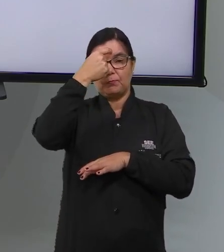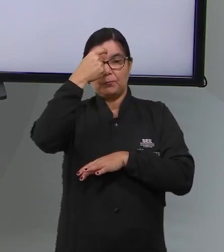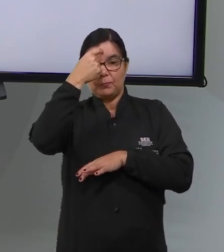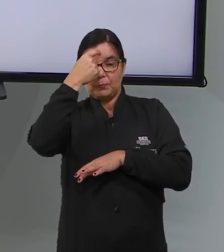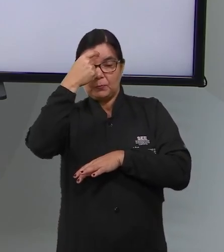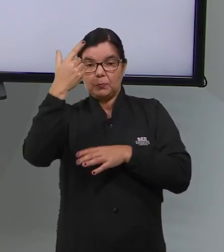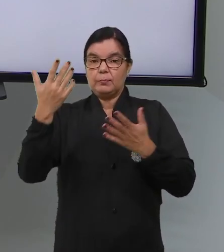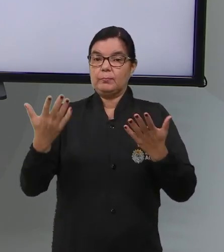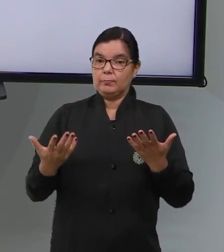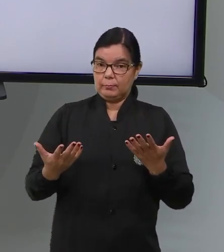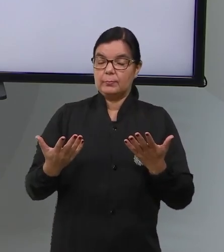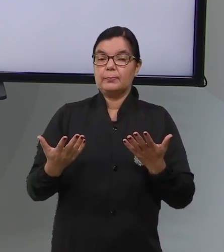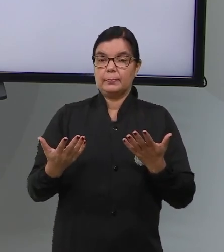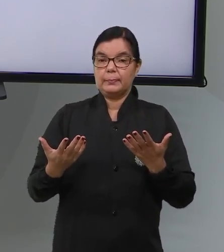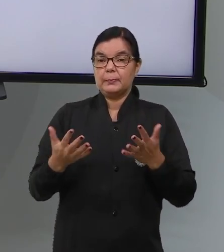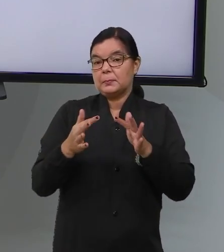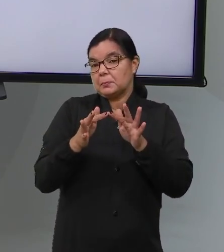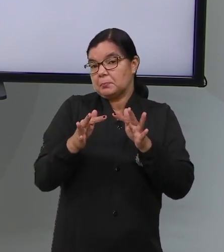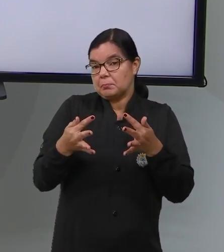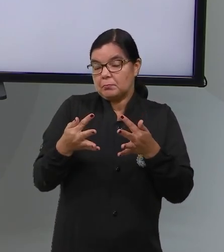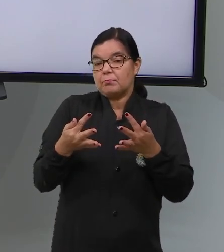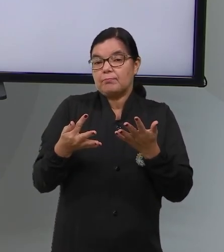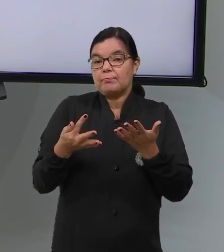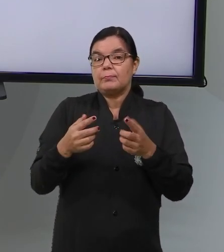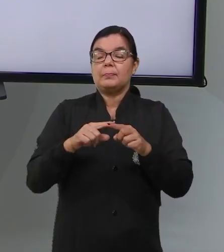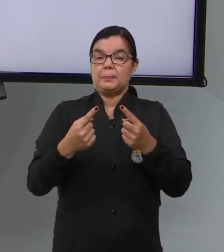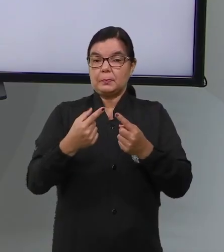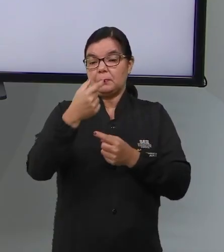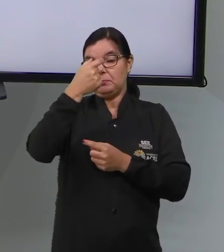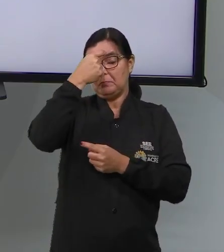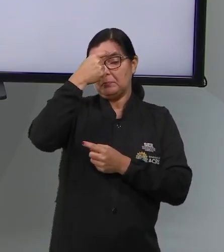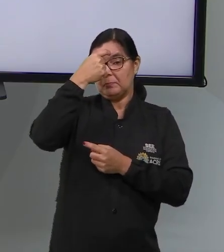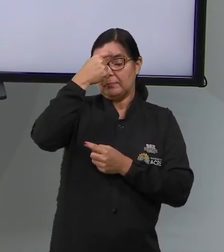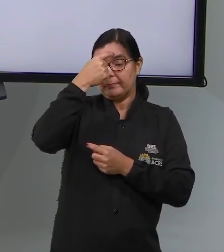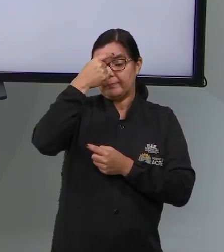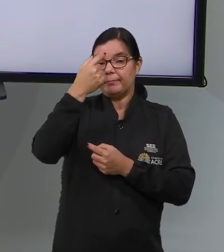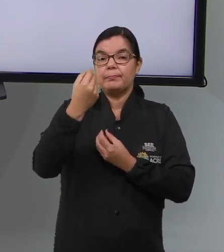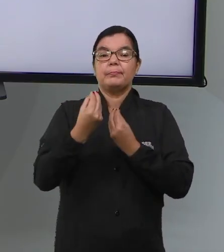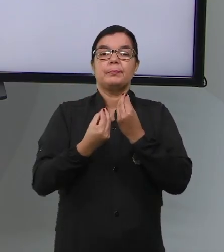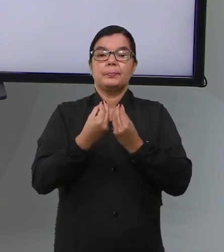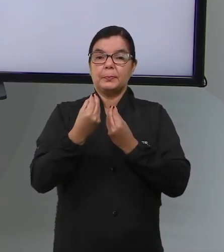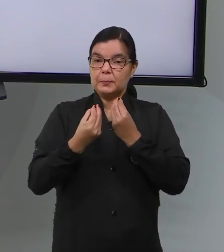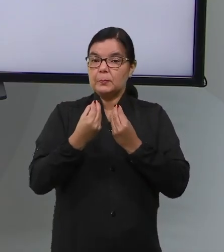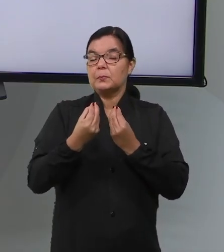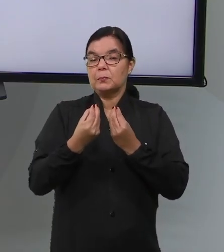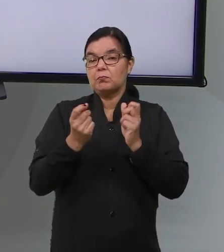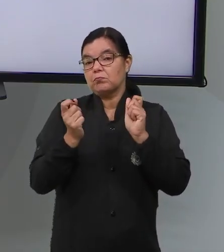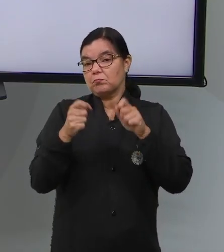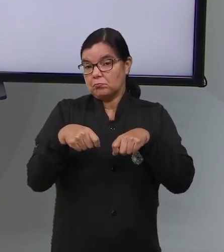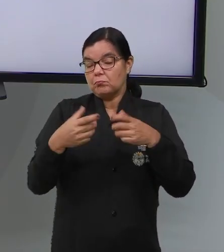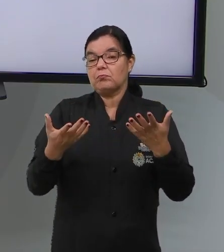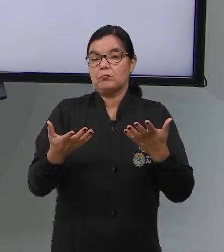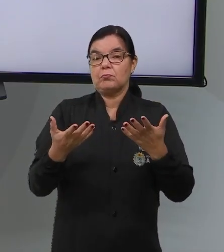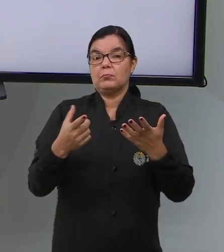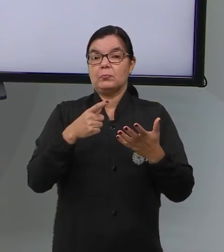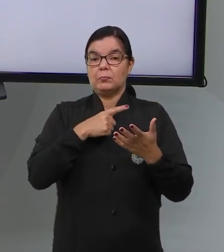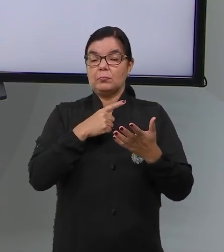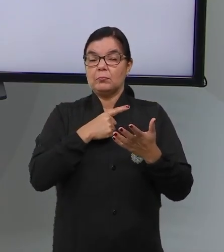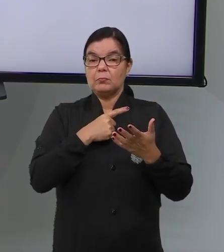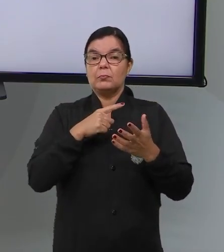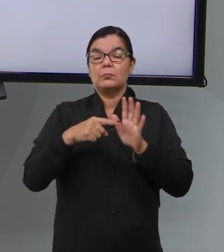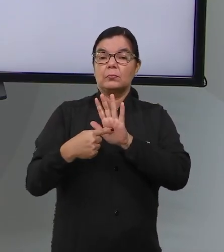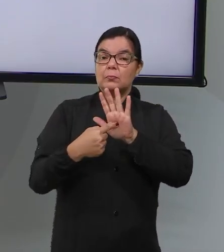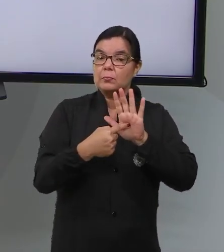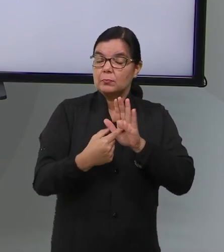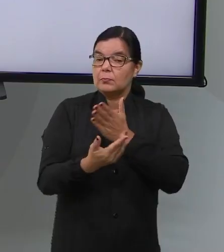mentalidades absolutamente simplistas, mentalidades, digamos assim, pouco providas da